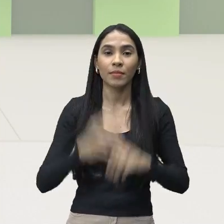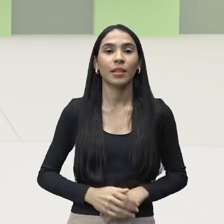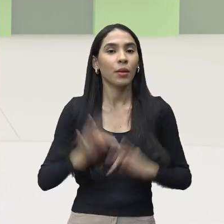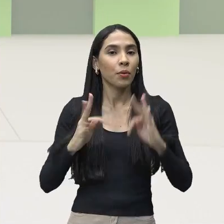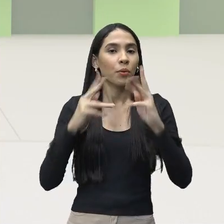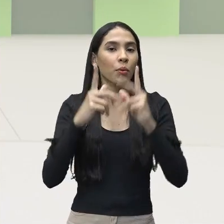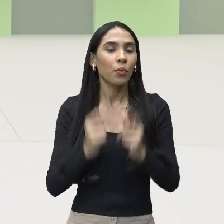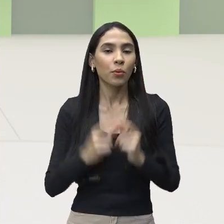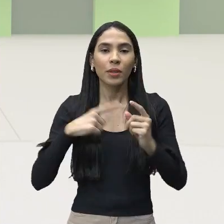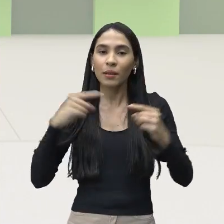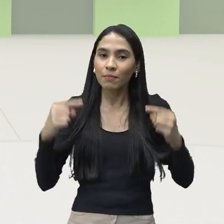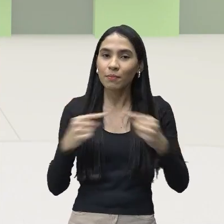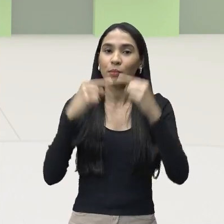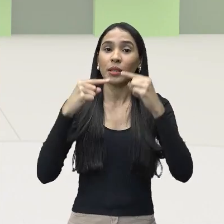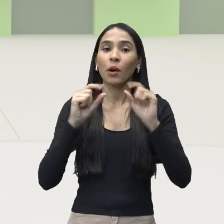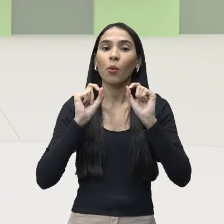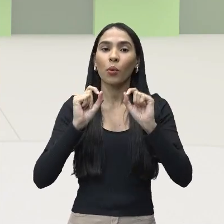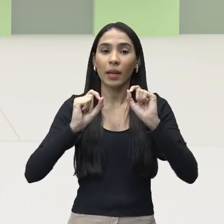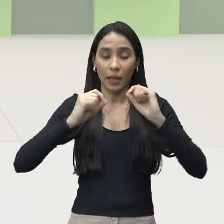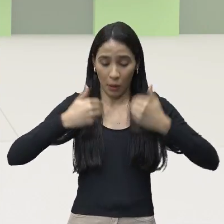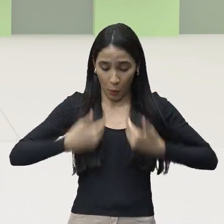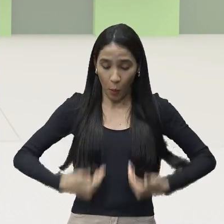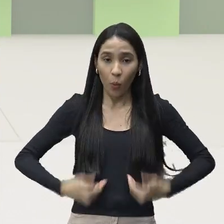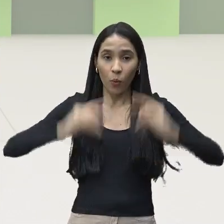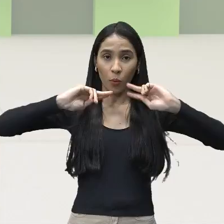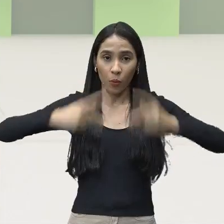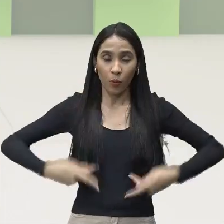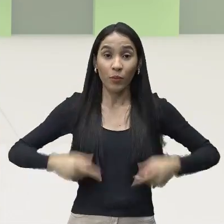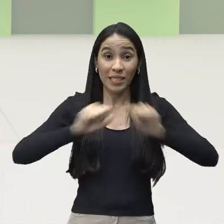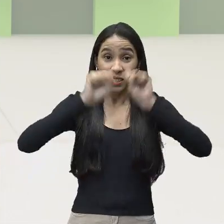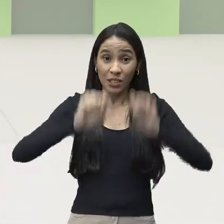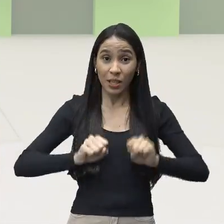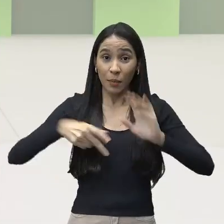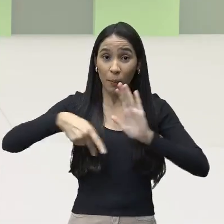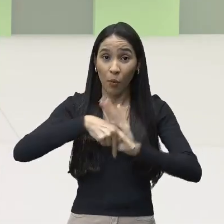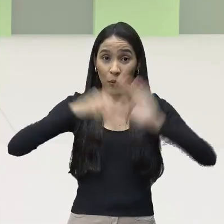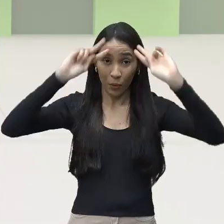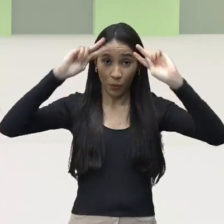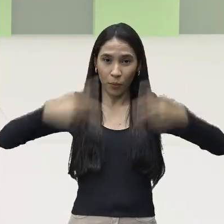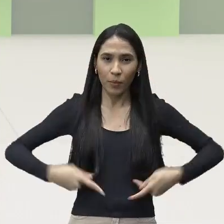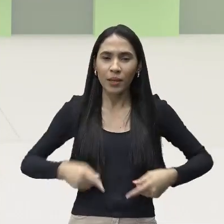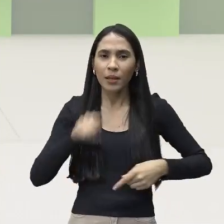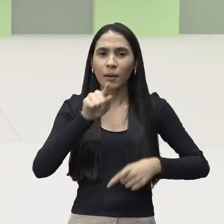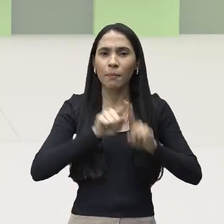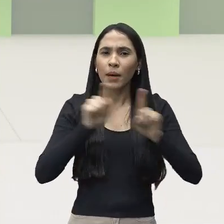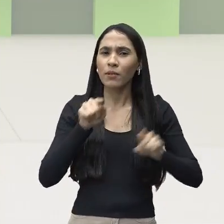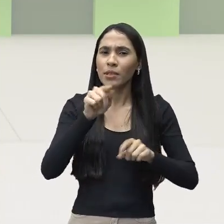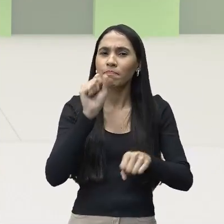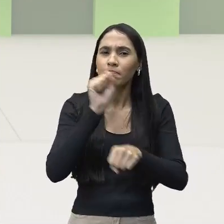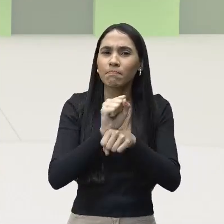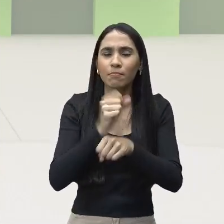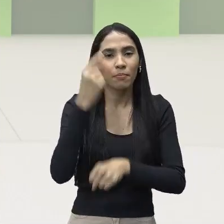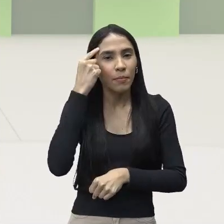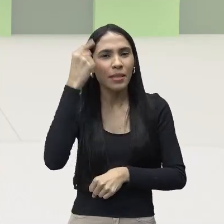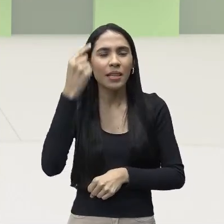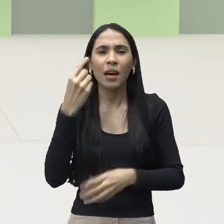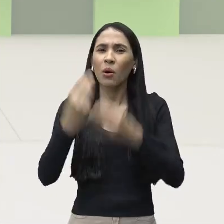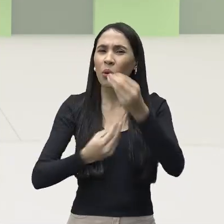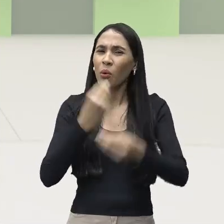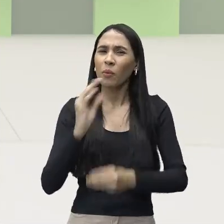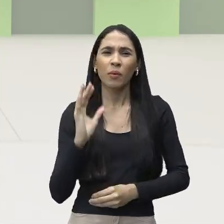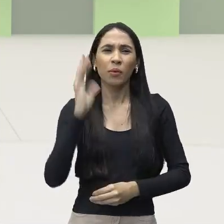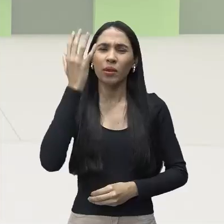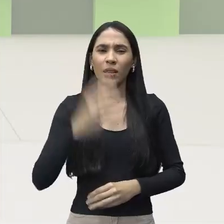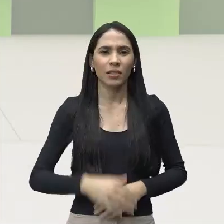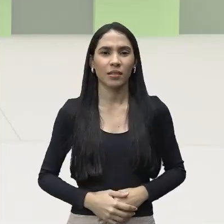tem a ver, né, com o nosso corpo, com o nosso sistema humano, né? Mas você já parou para pensar como tudo isso acontece,